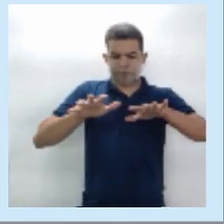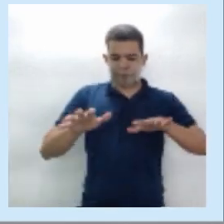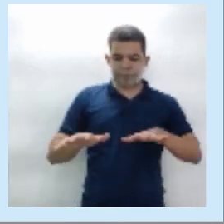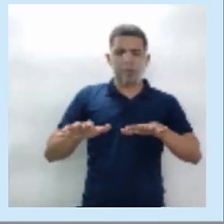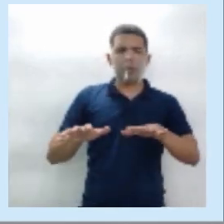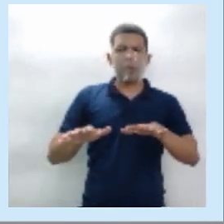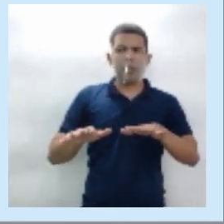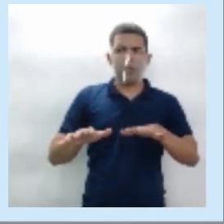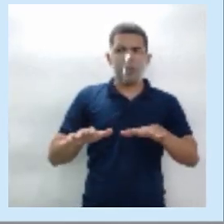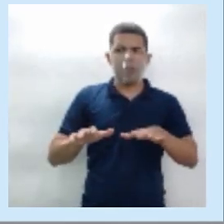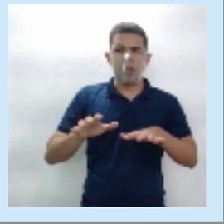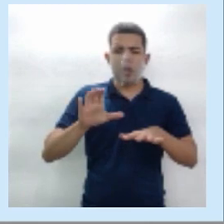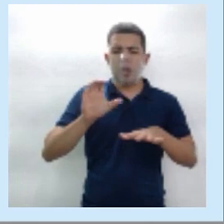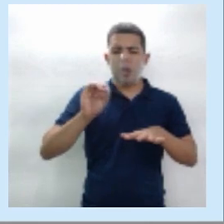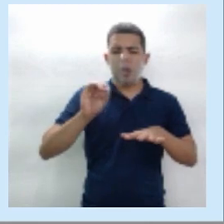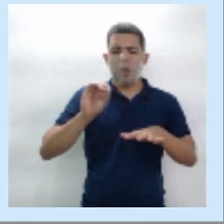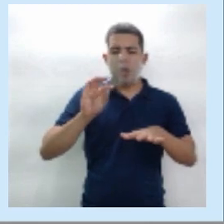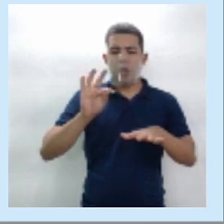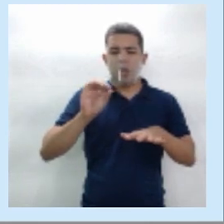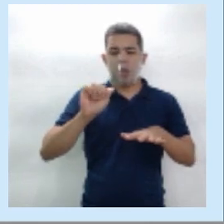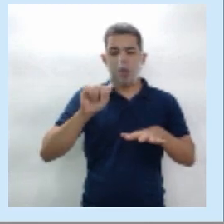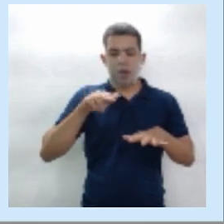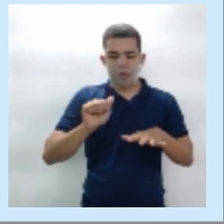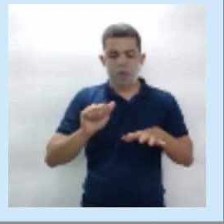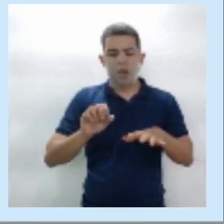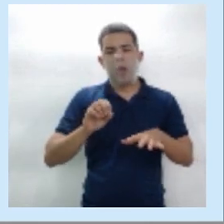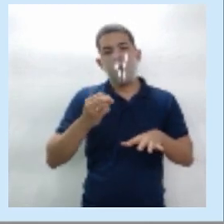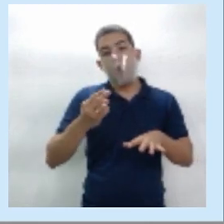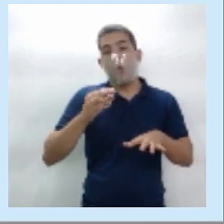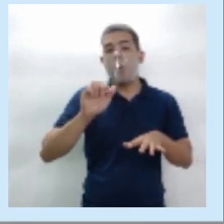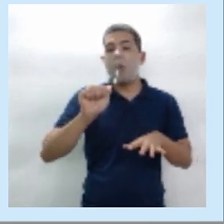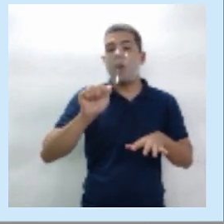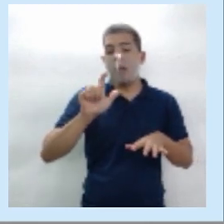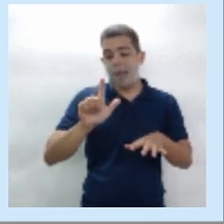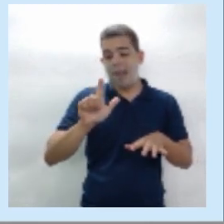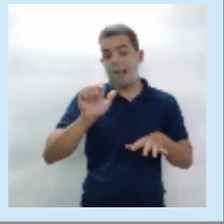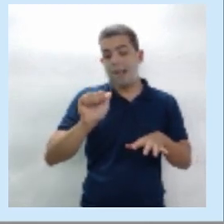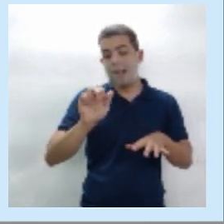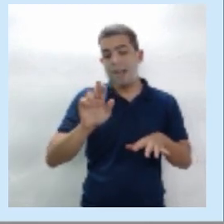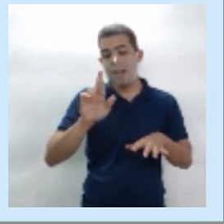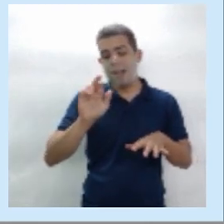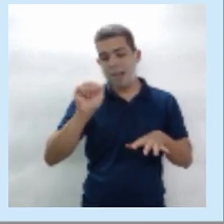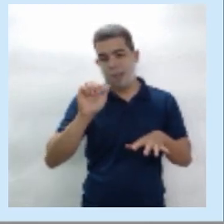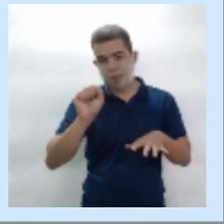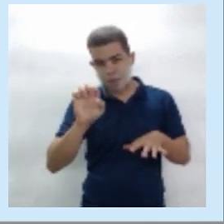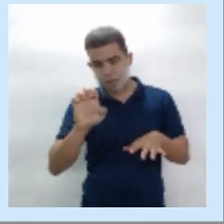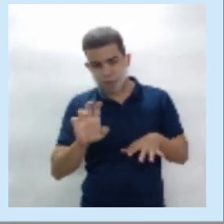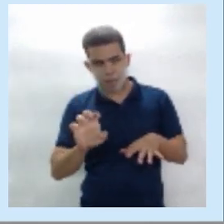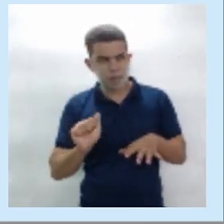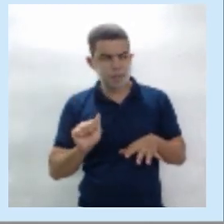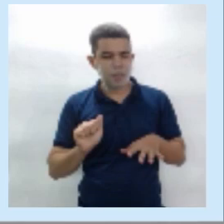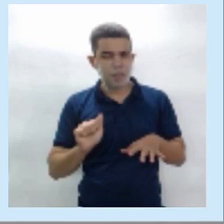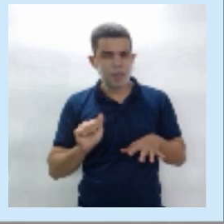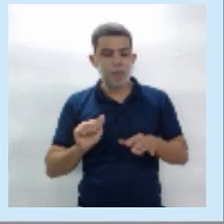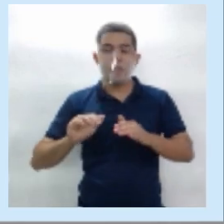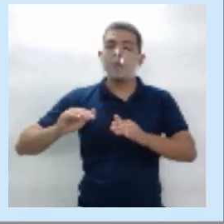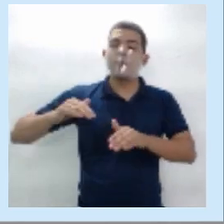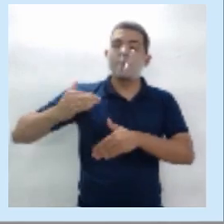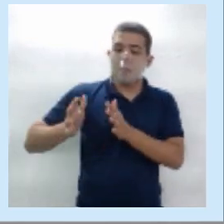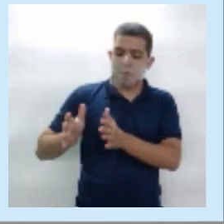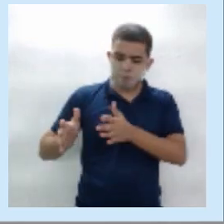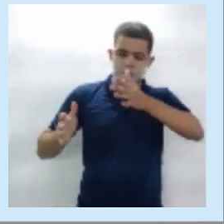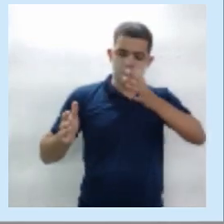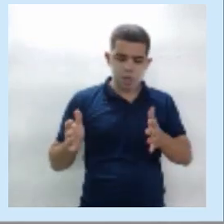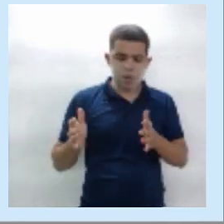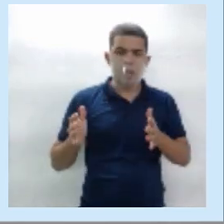que se chamava de Gondwana e de Laurásia. E se passaram-se mais